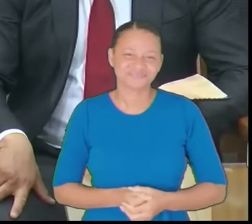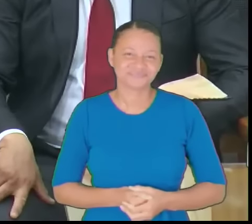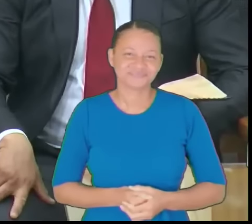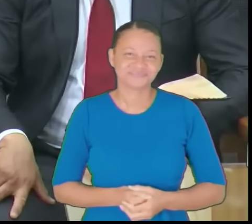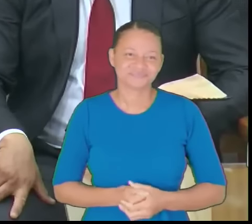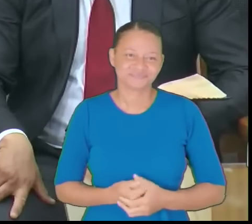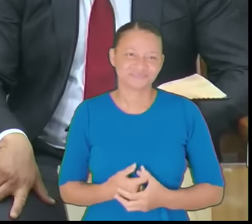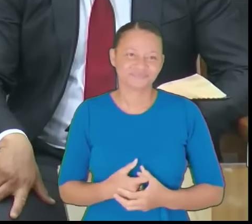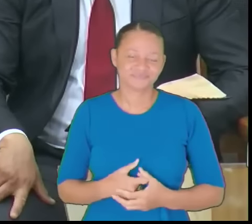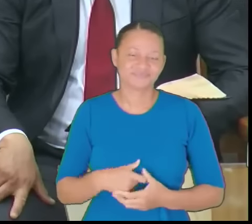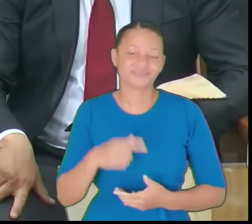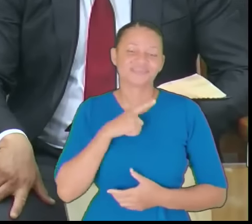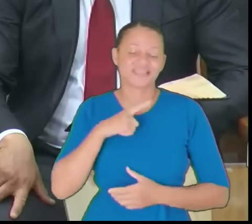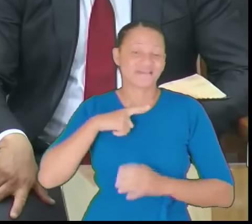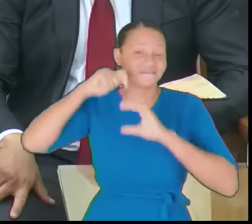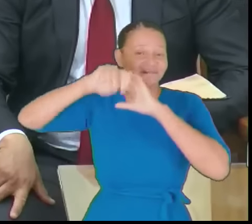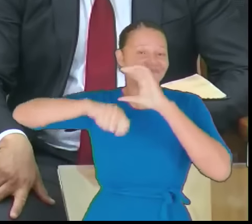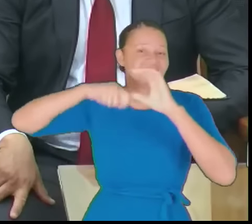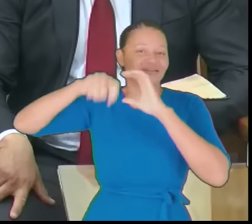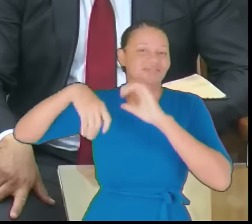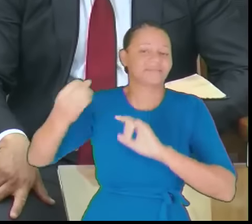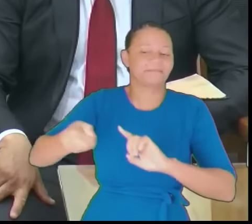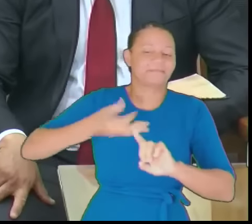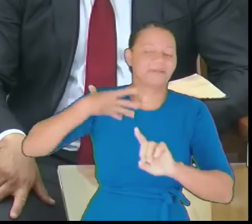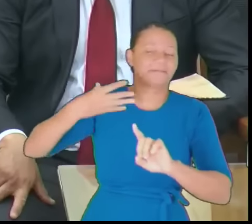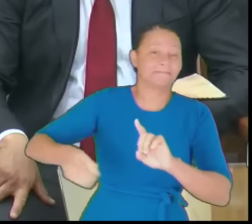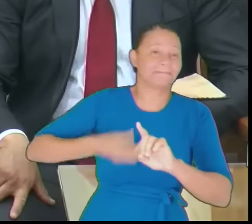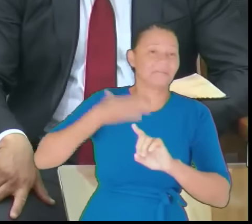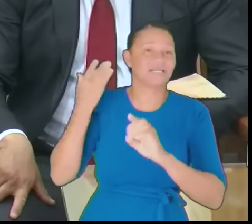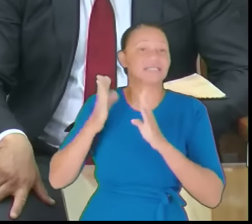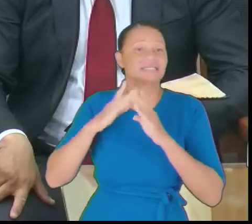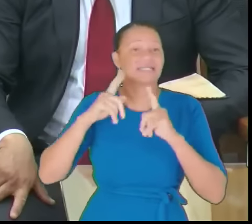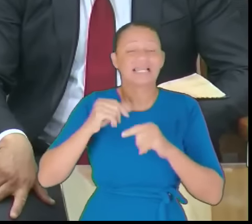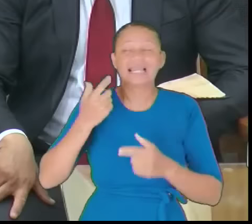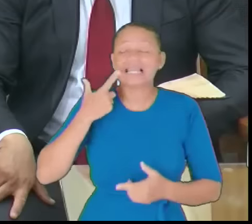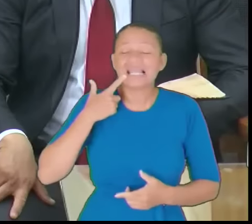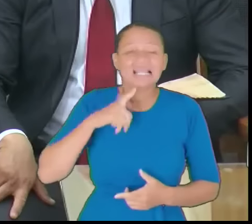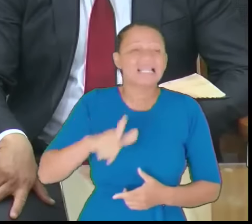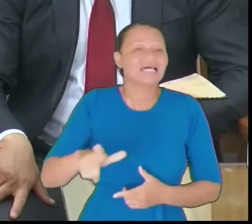Eu recebo vídeos de igrejas em línguas que não dá nem.